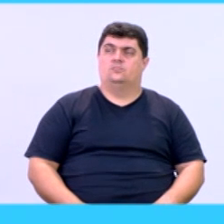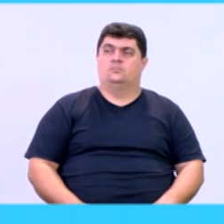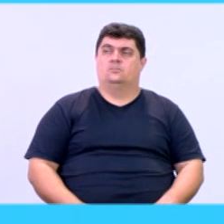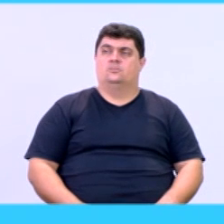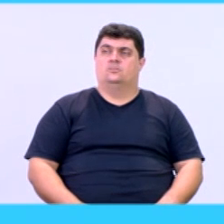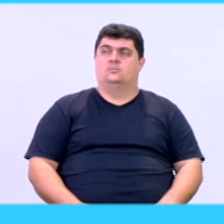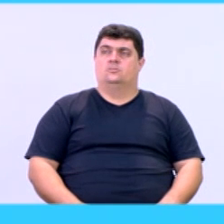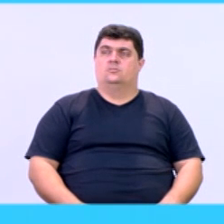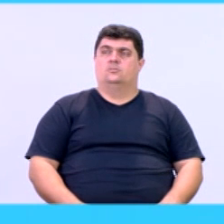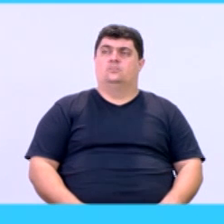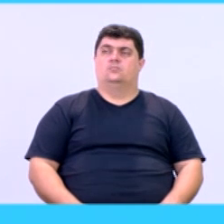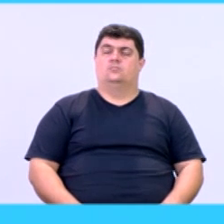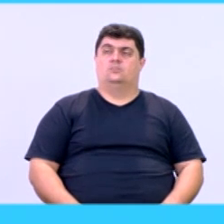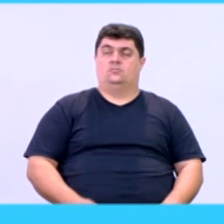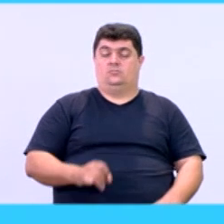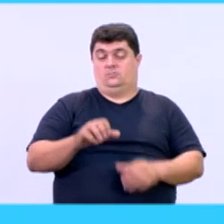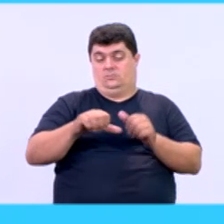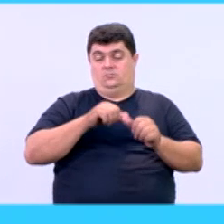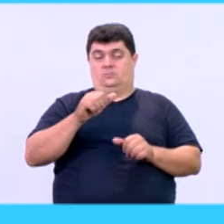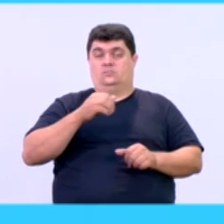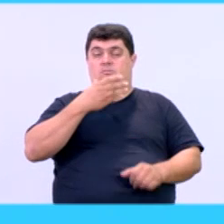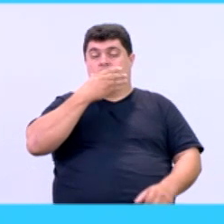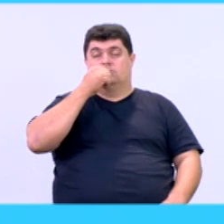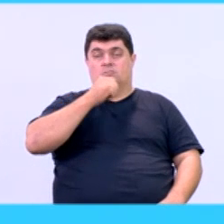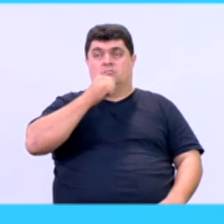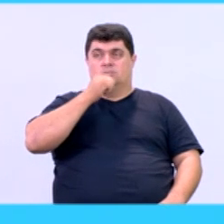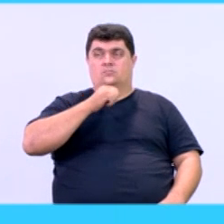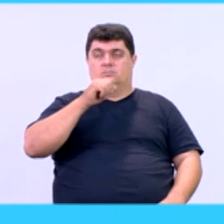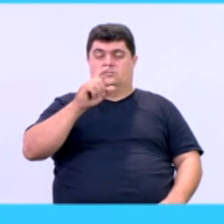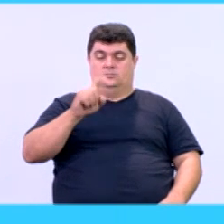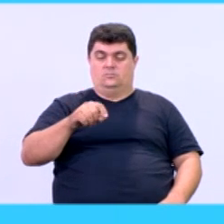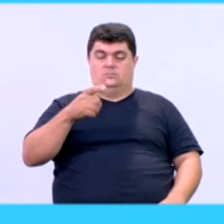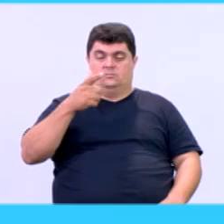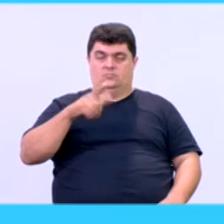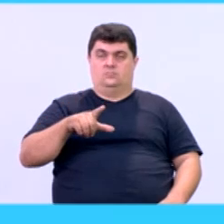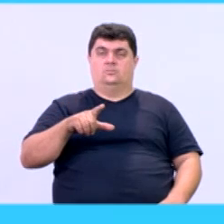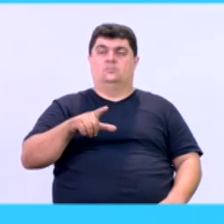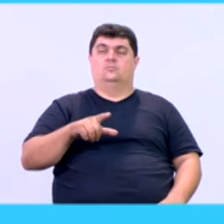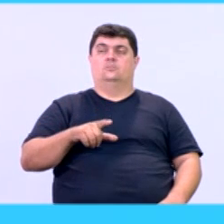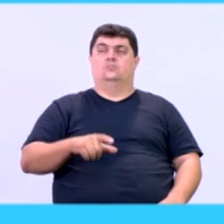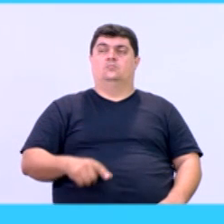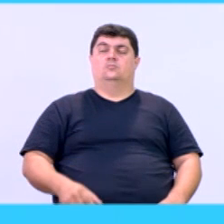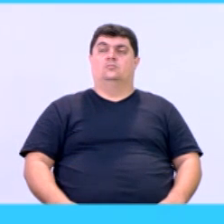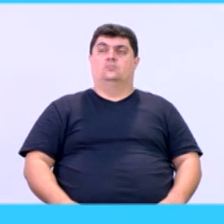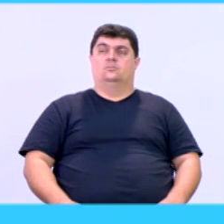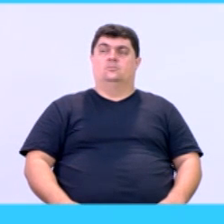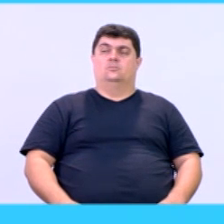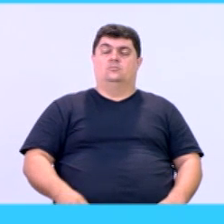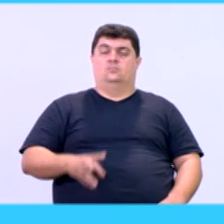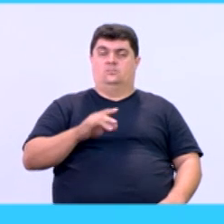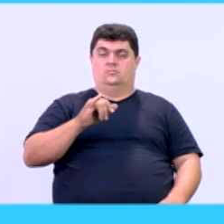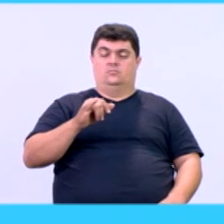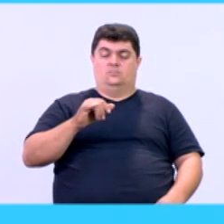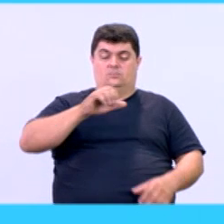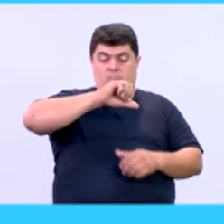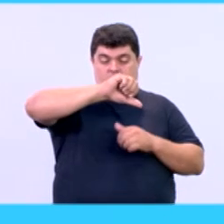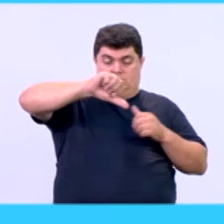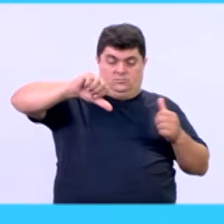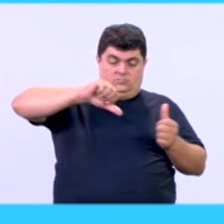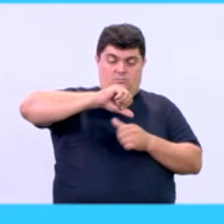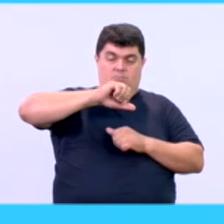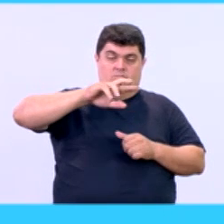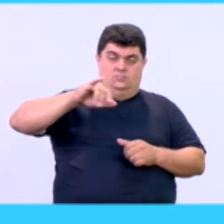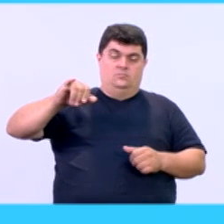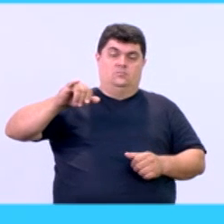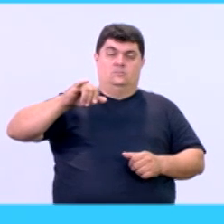Se eu mudar aqui o sexo e clicar novamente, ele já faz a modificação.